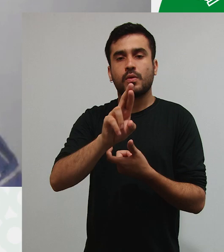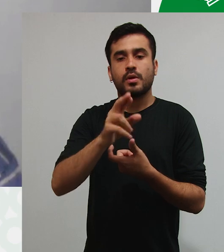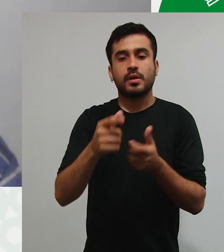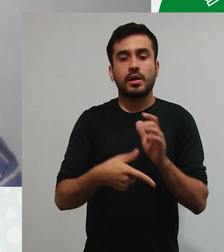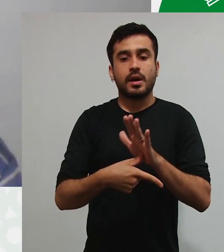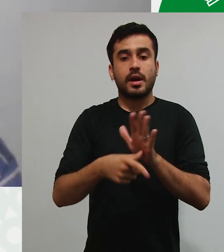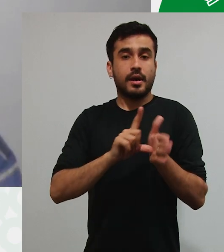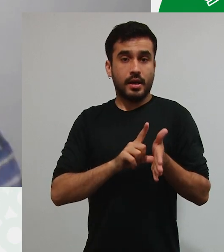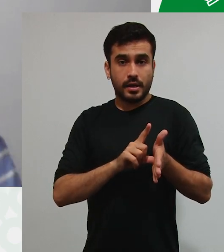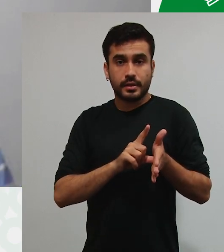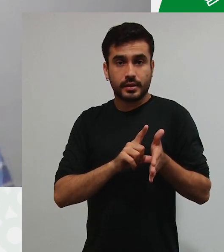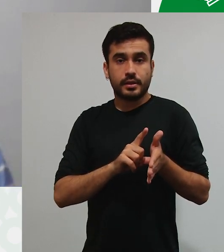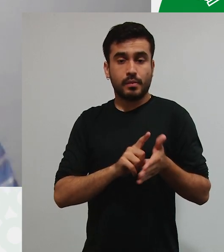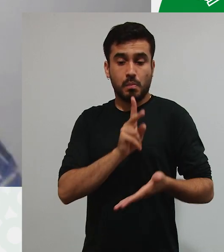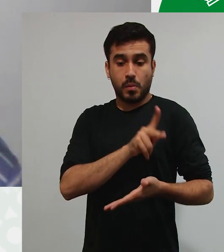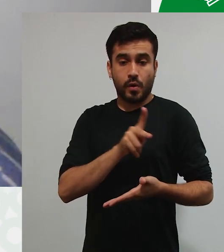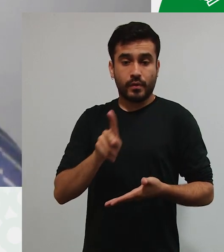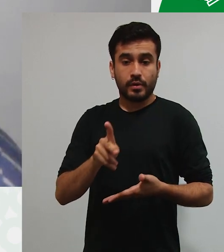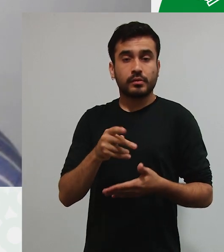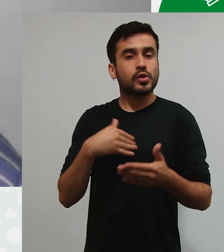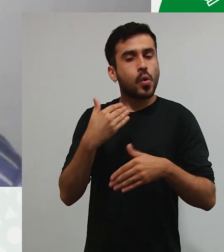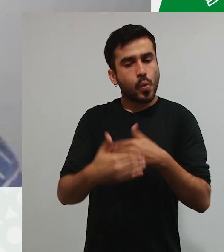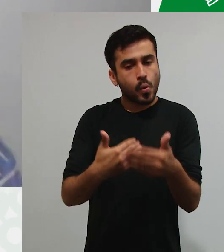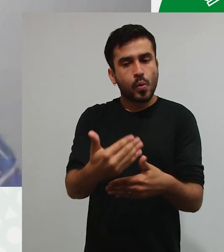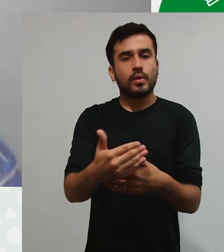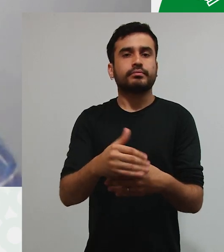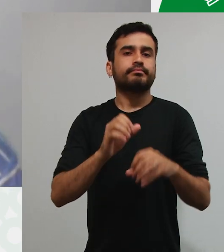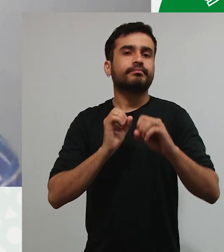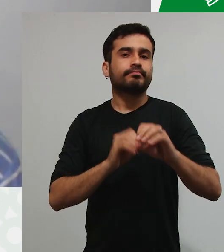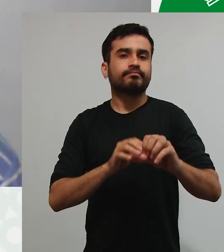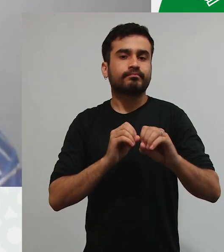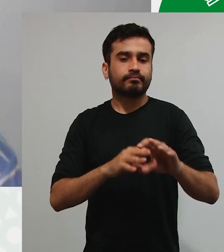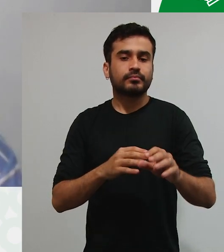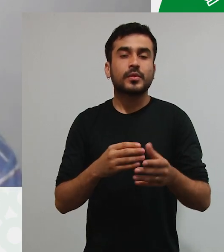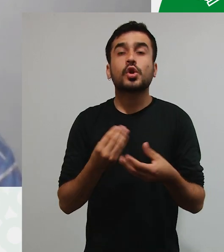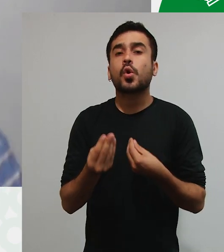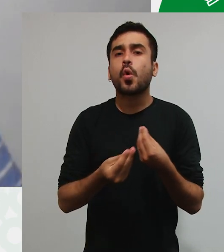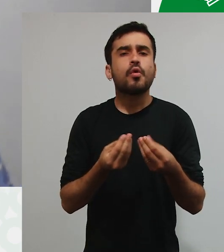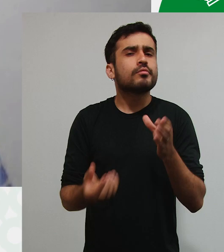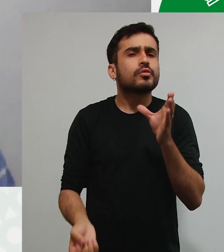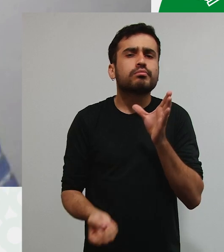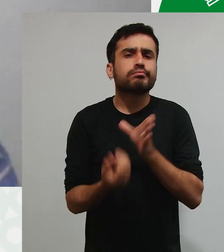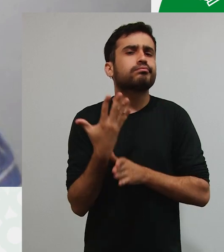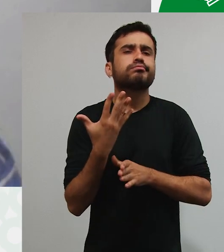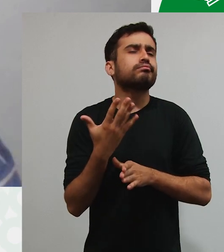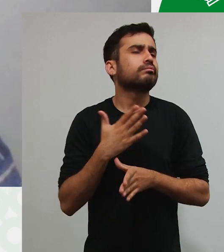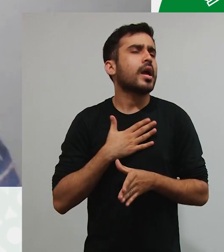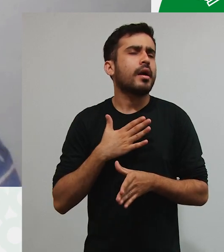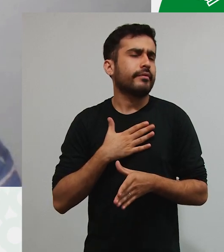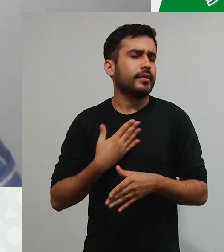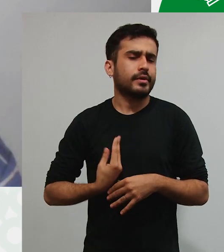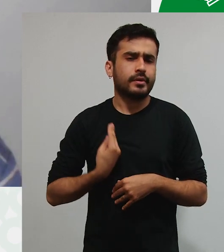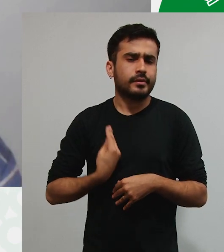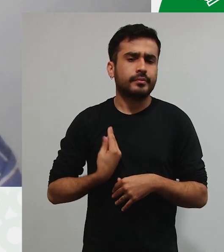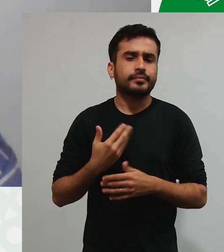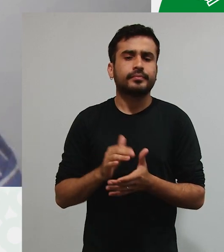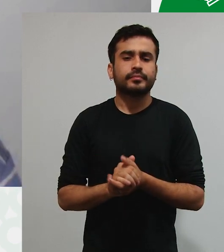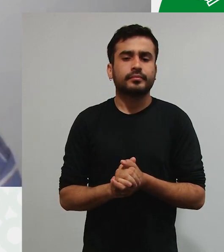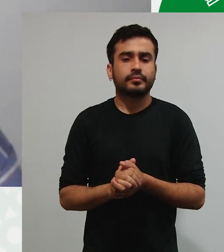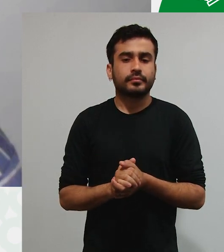professor, eu fui educador e continuo sendo educador. E como é que nasce tudo isso para mim,